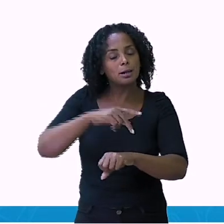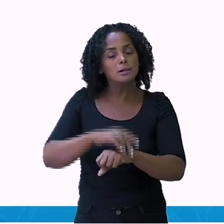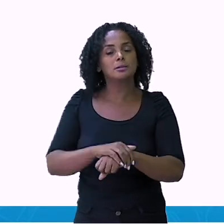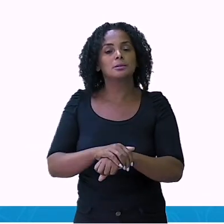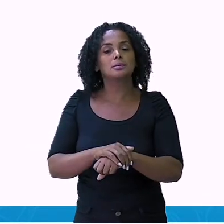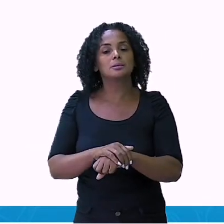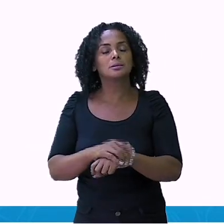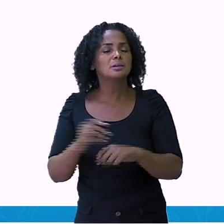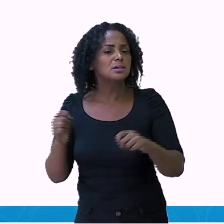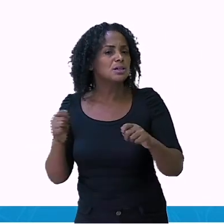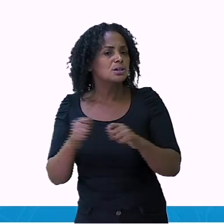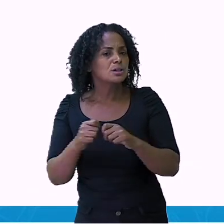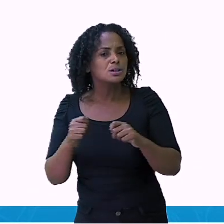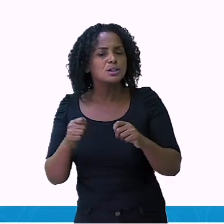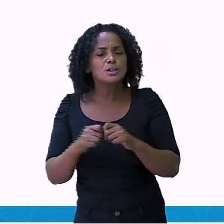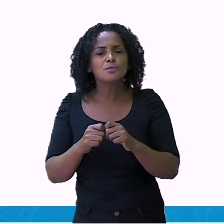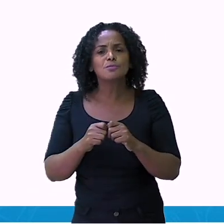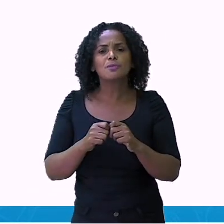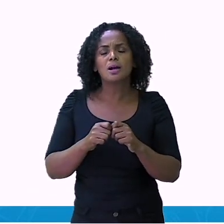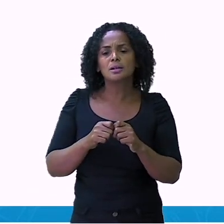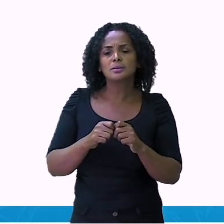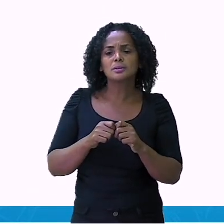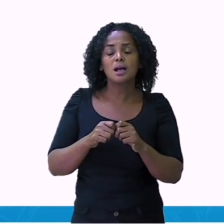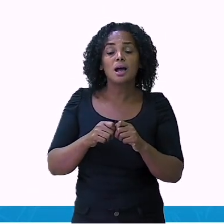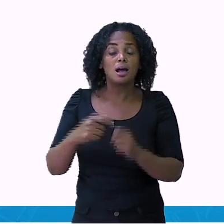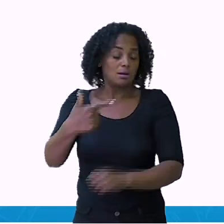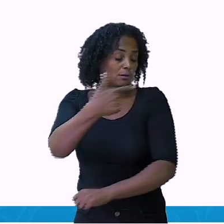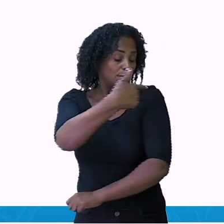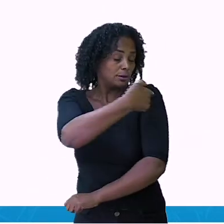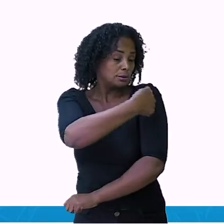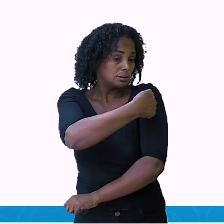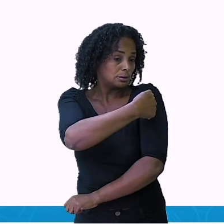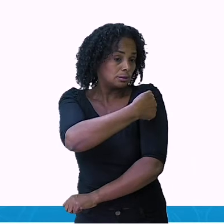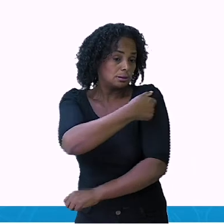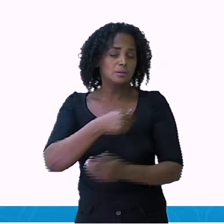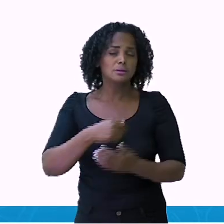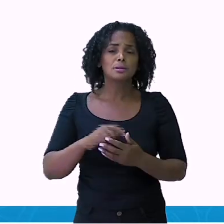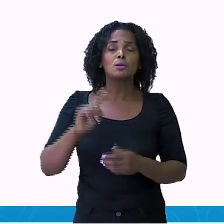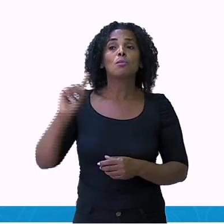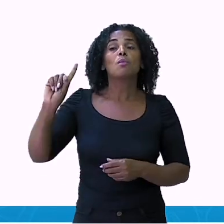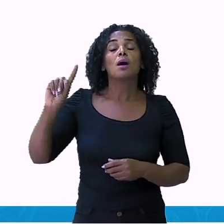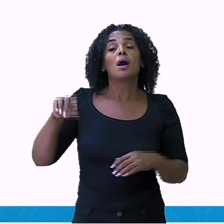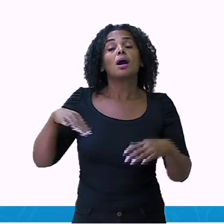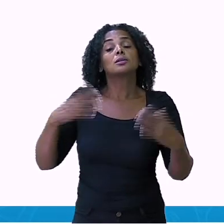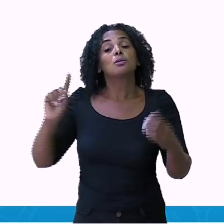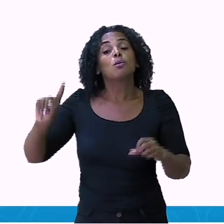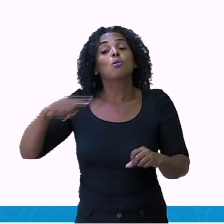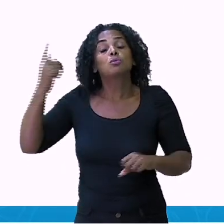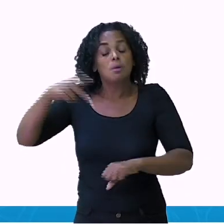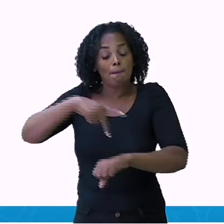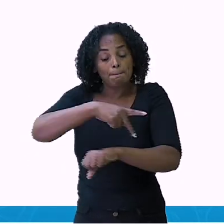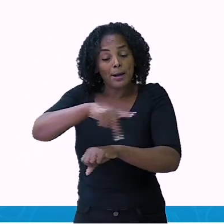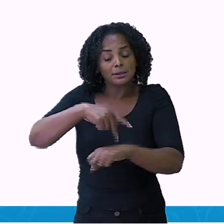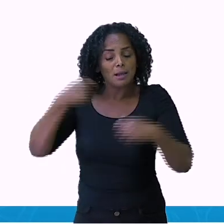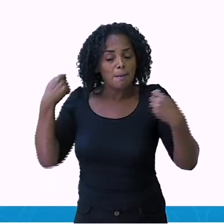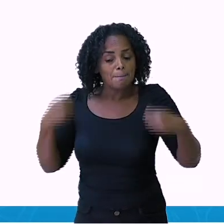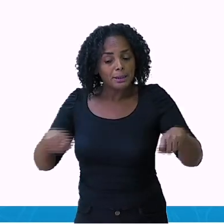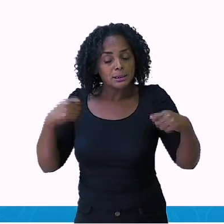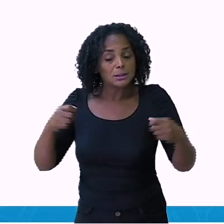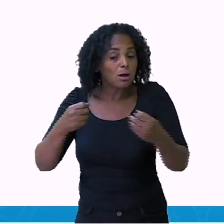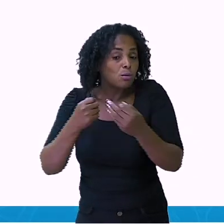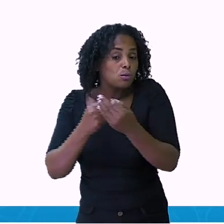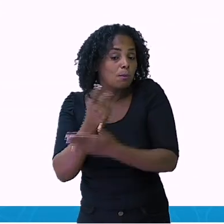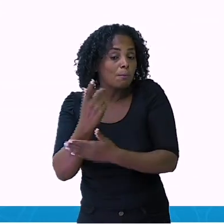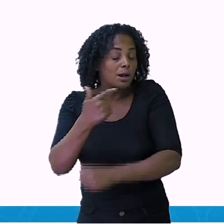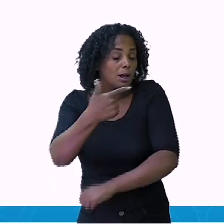o produto essencial para fazer a vacina. Já outros países precisam de comprar essas vacinas para